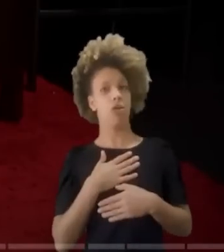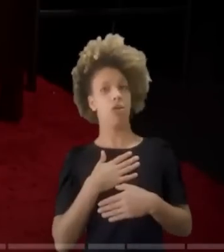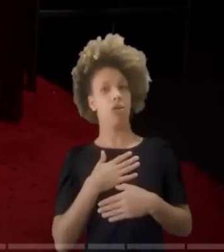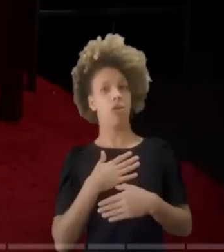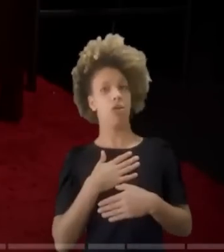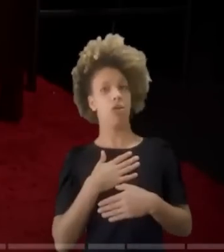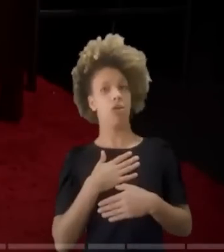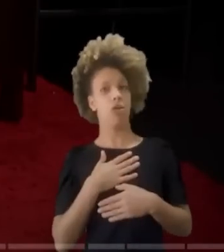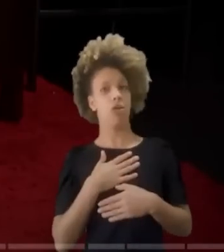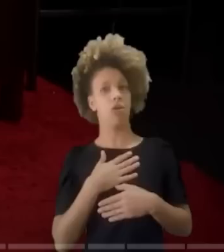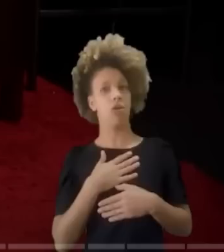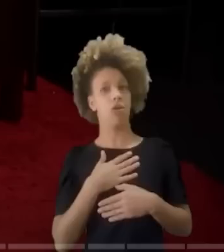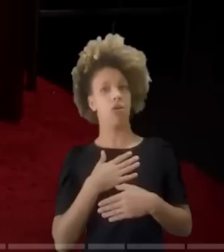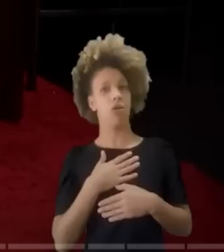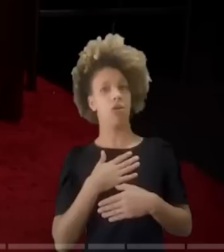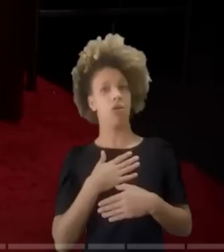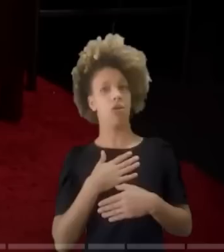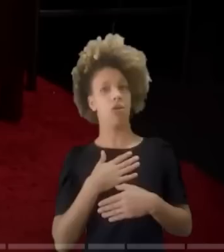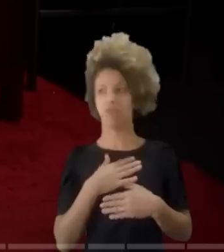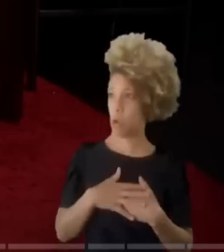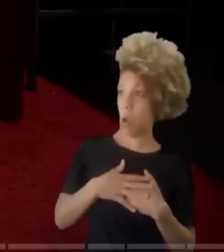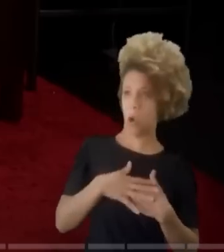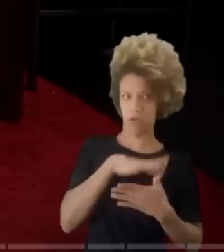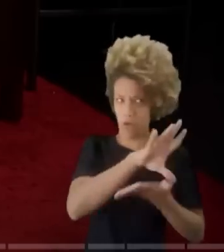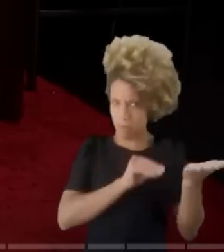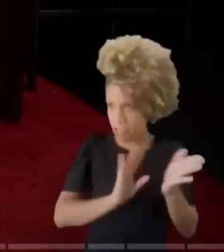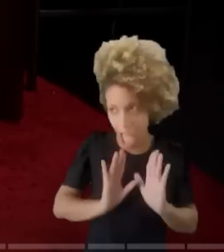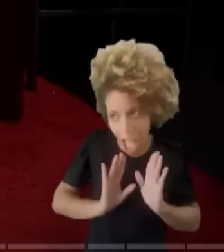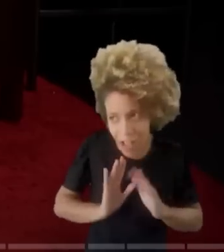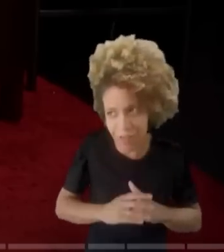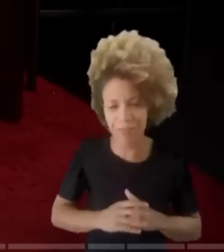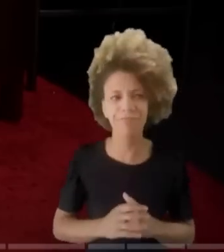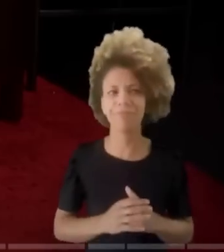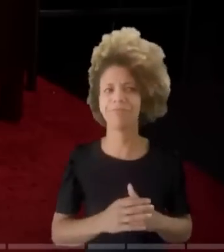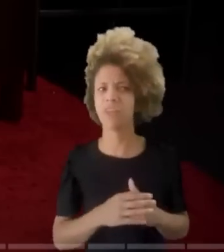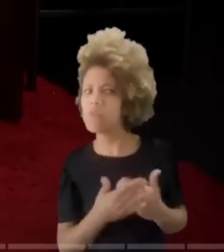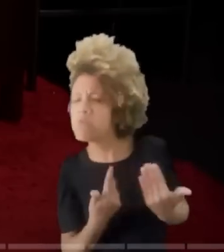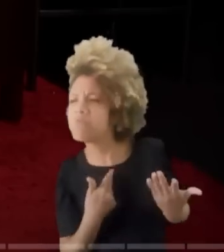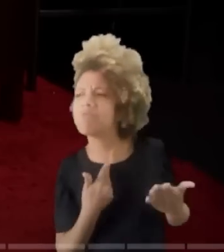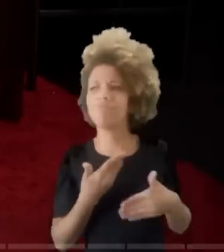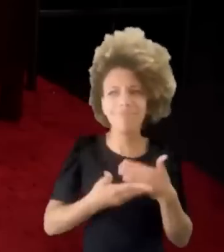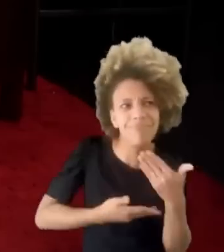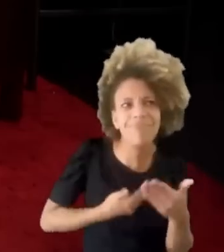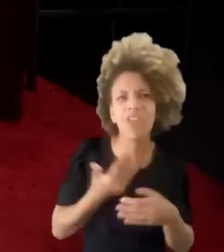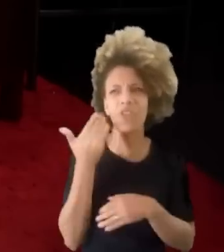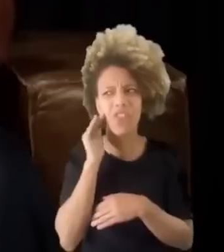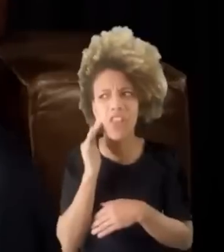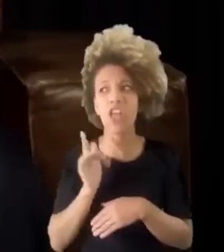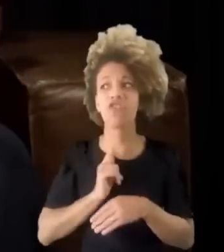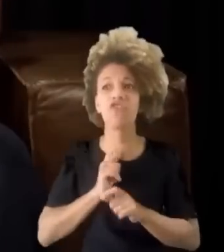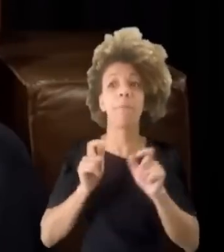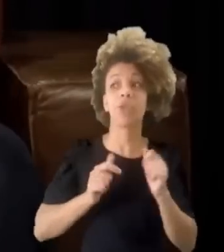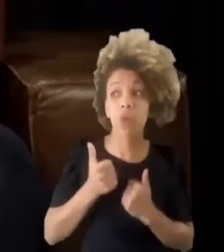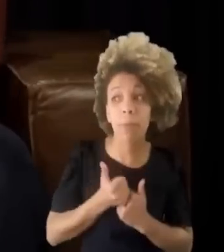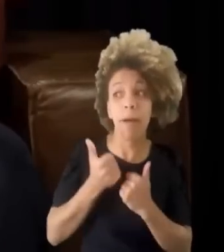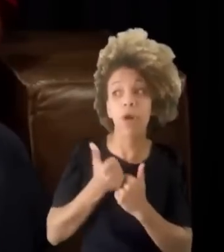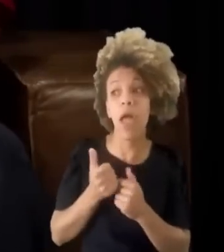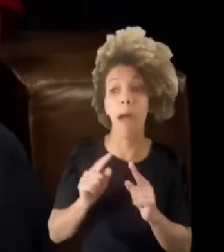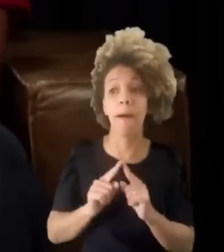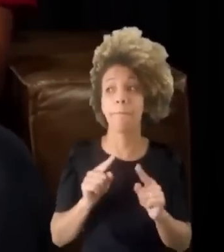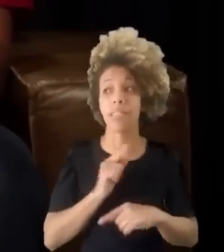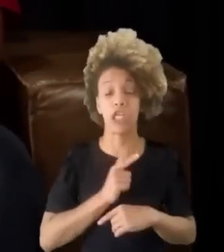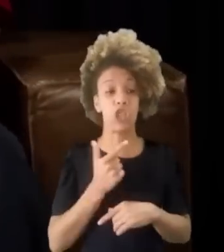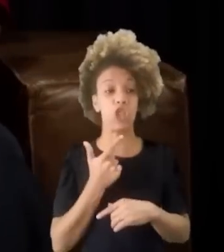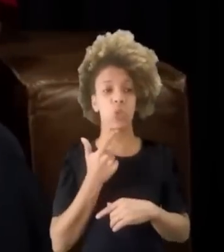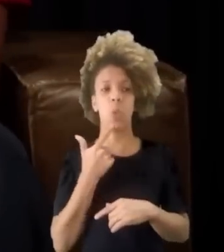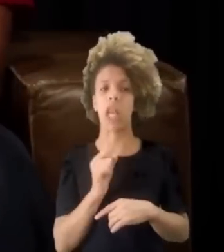que é isso a gente vai tá tirando as coisas né E nós foi olhando nesse pai e eu fui entendendo que tinha gente Para apoiar nós mas